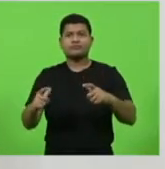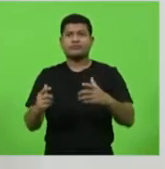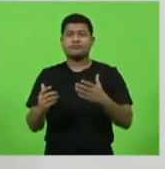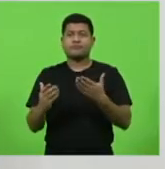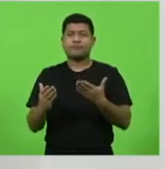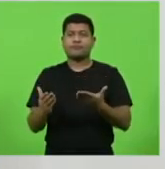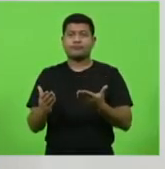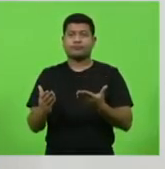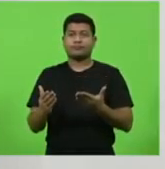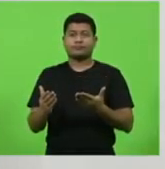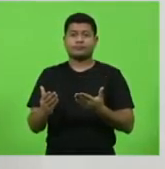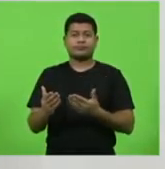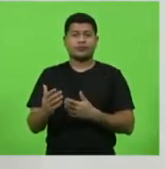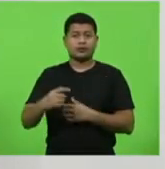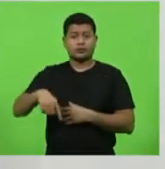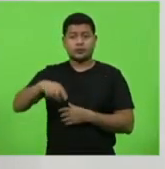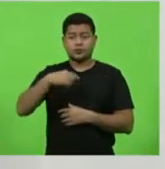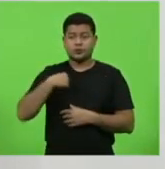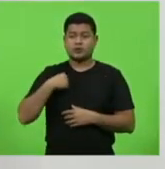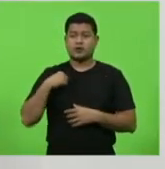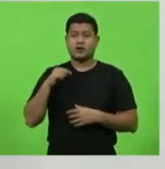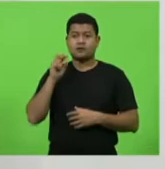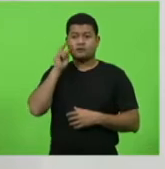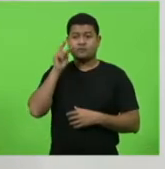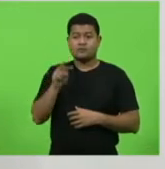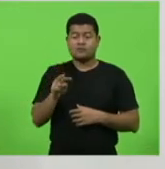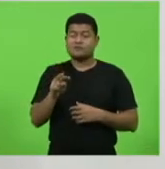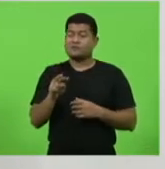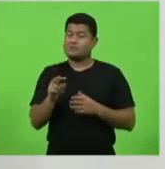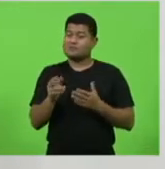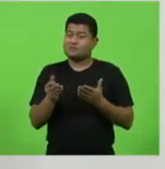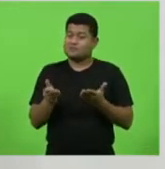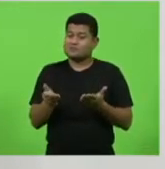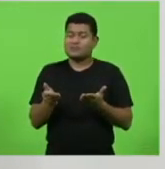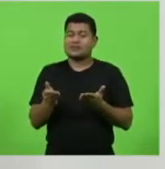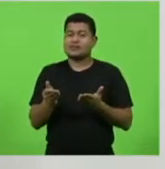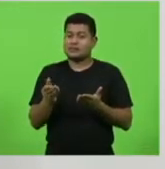para o mínimo o Ministério Público